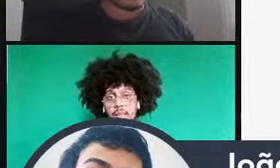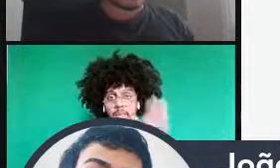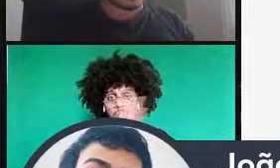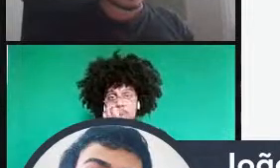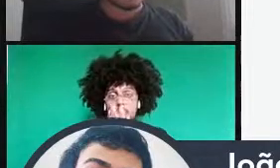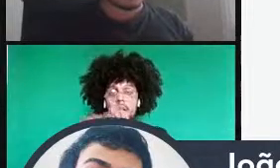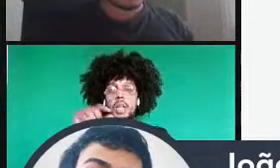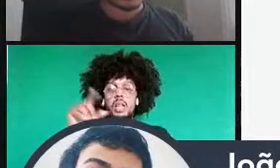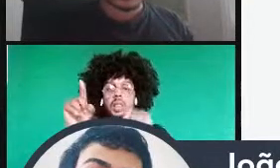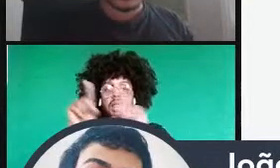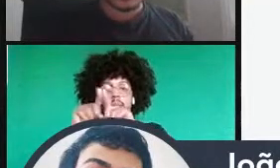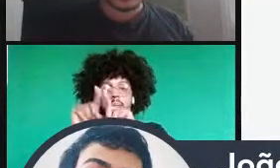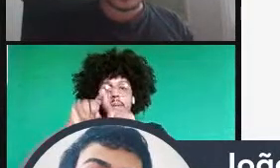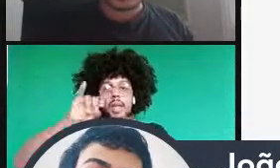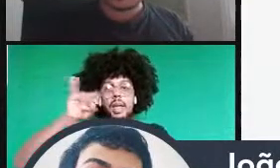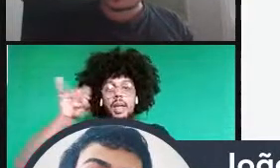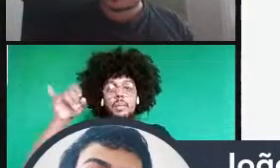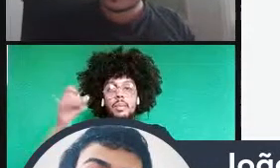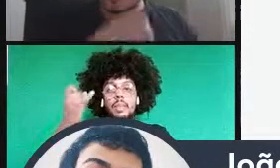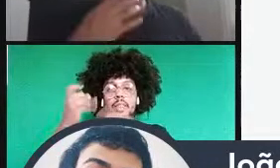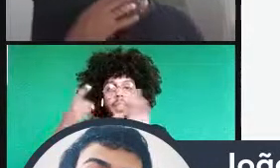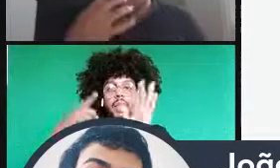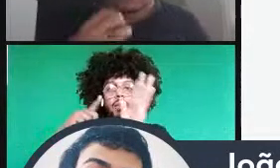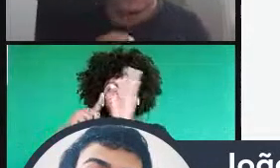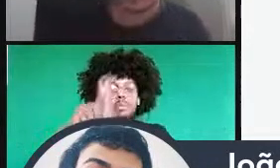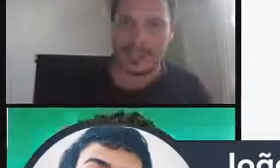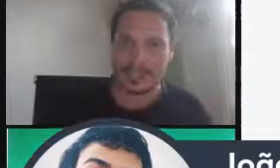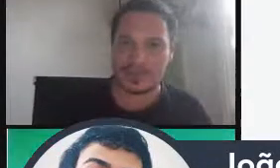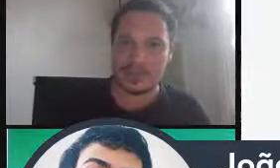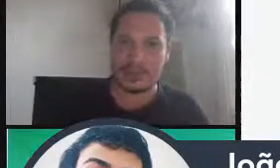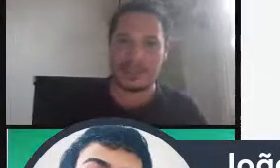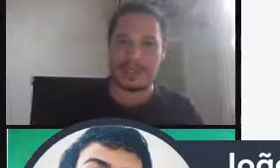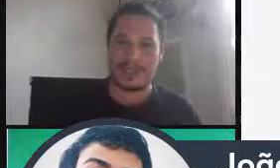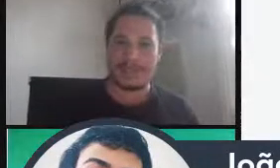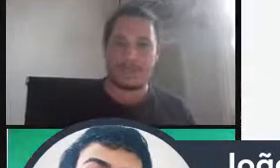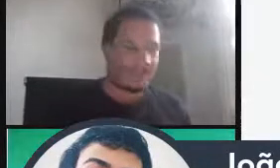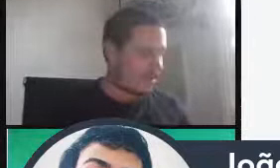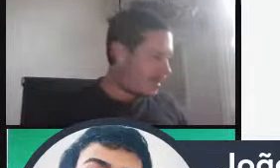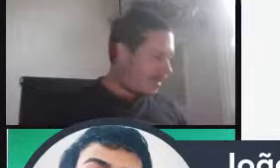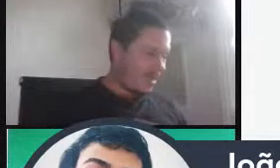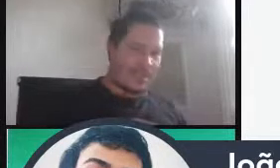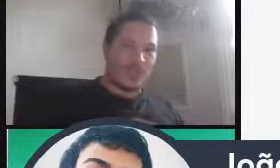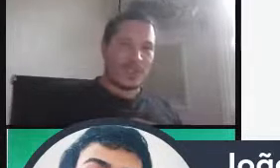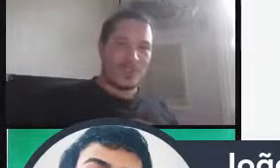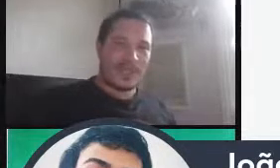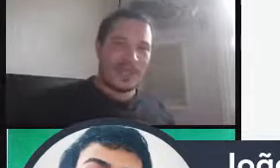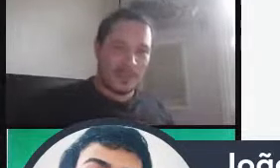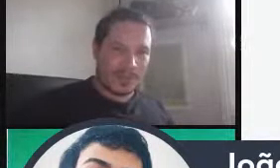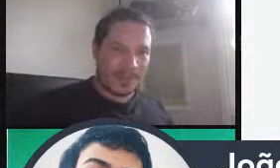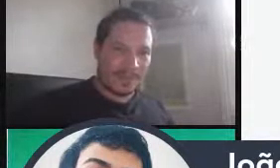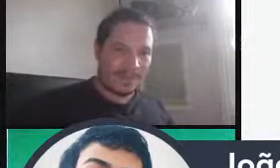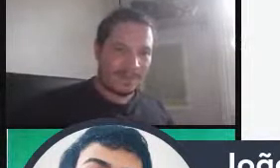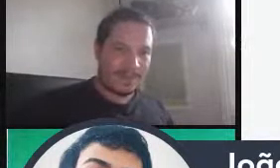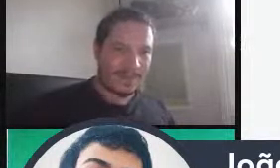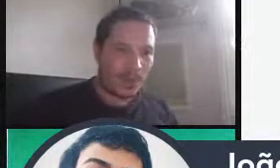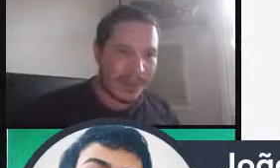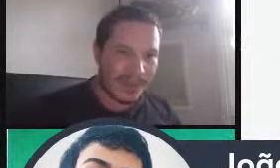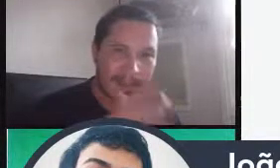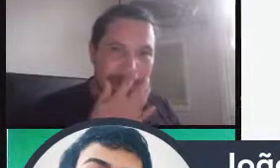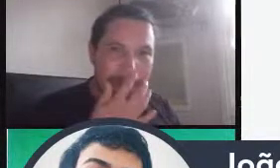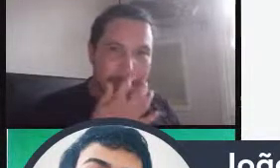perguntar para o Zé Geraldo quanto tempo eu tenho, que eu perdi aqui um pouco a noção do tempo, Zé.